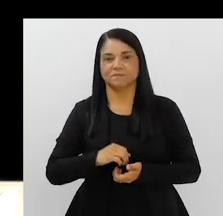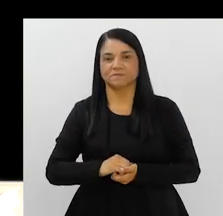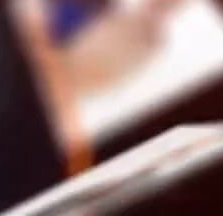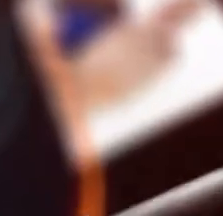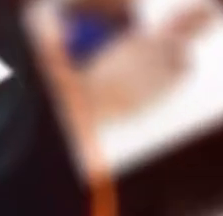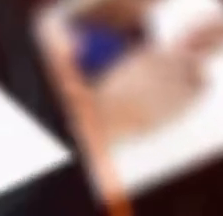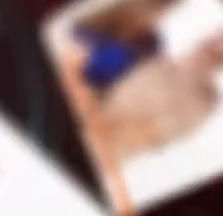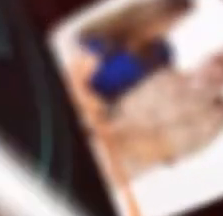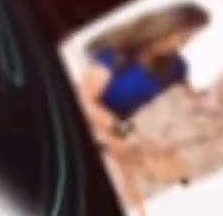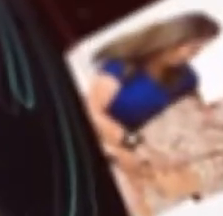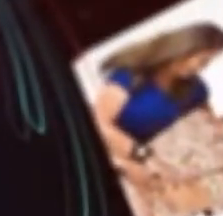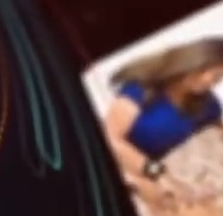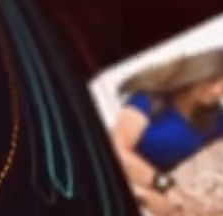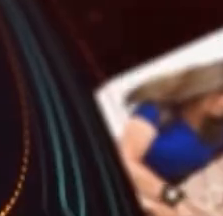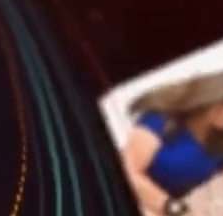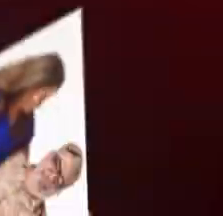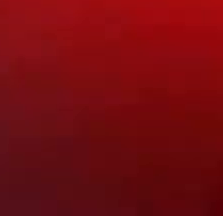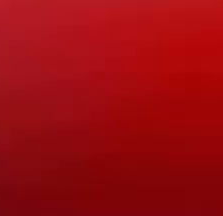Lage.